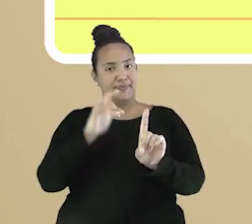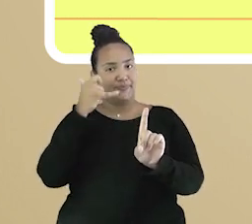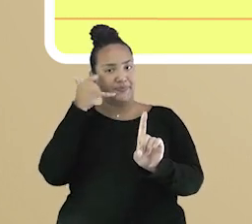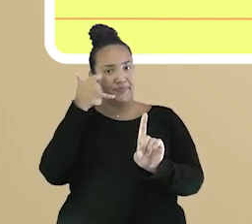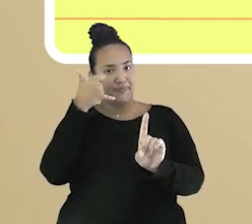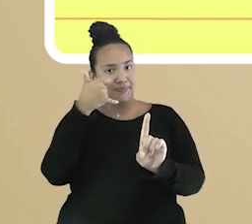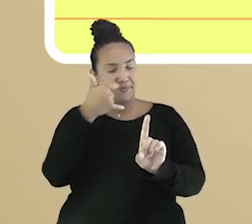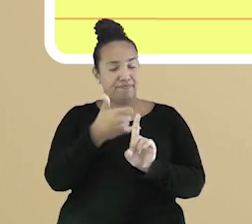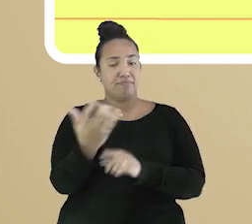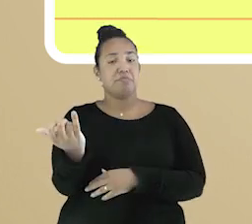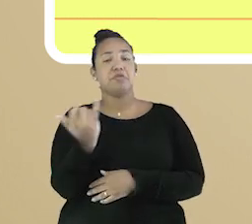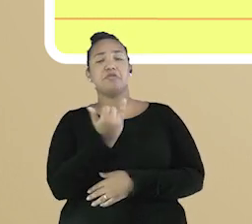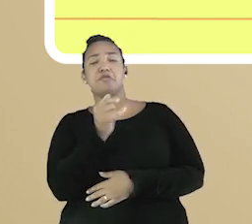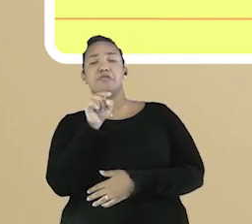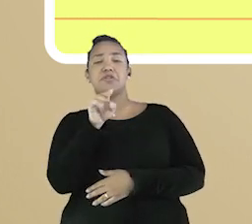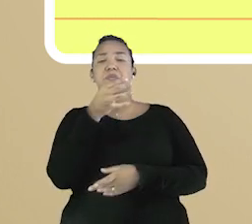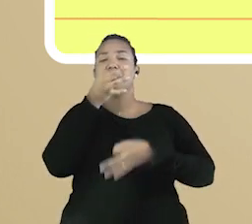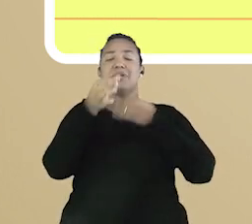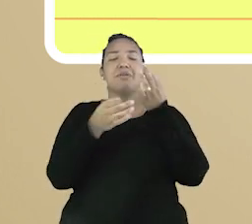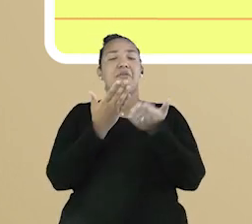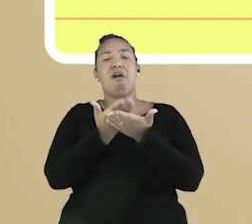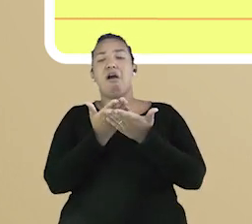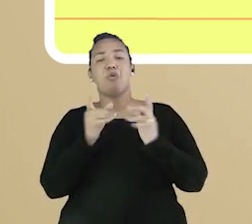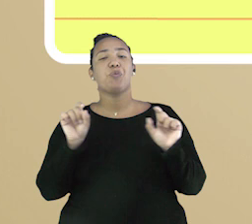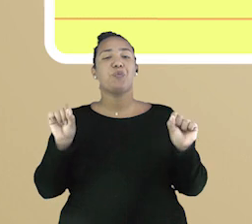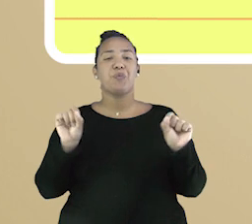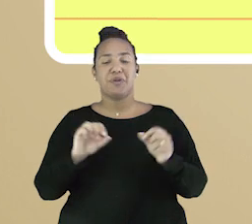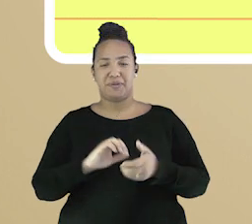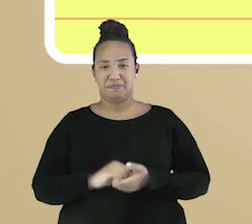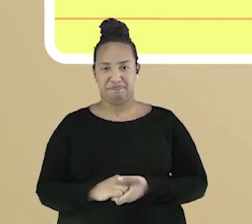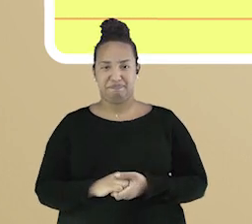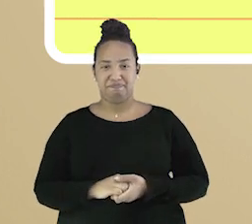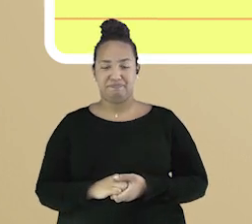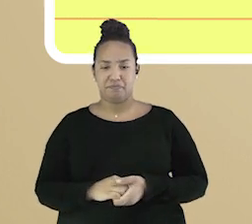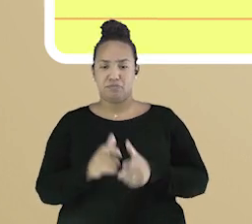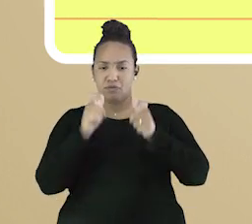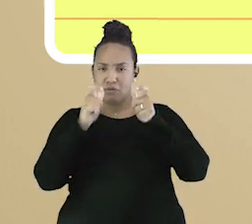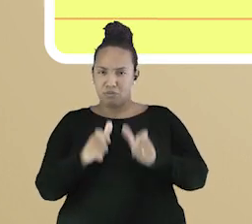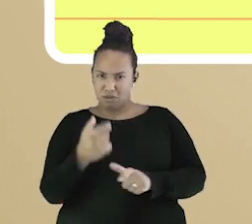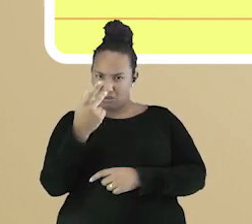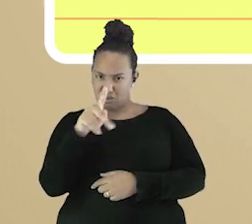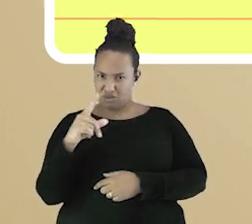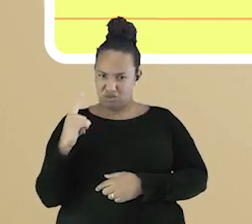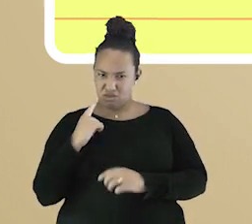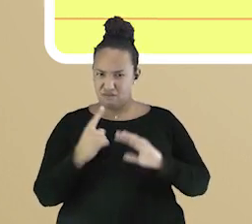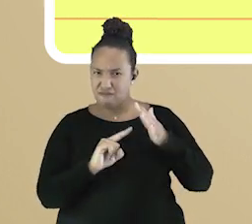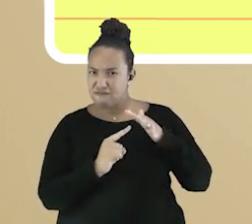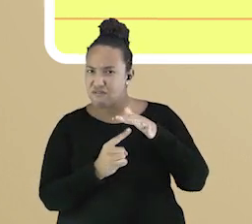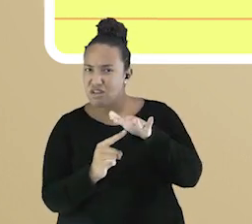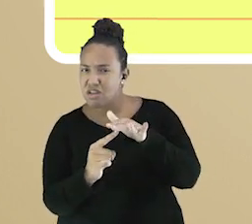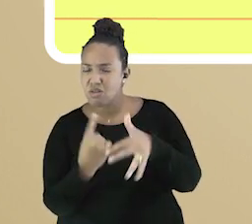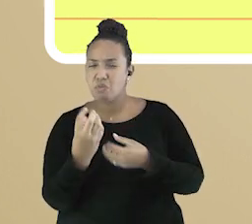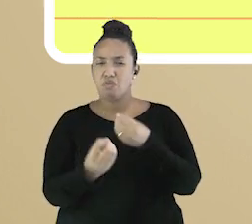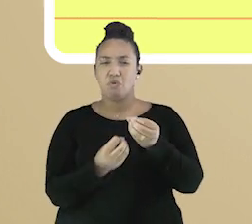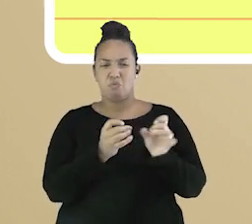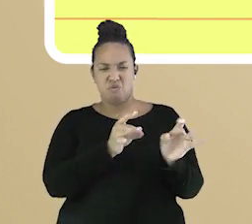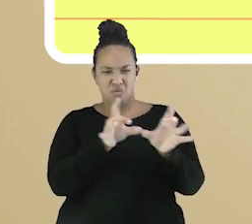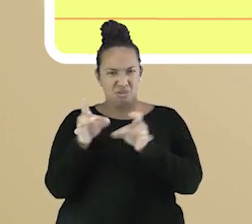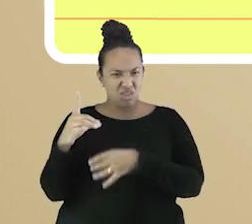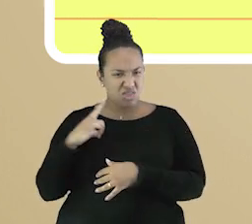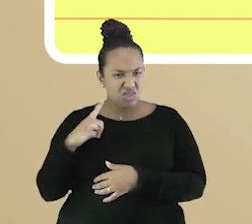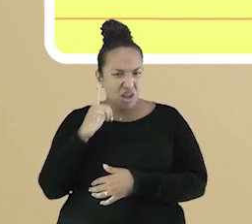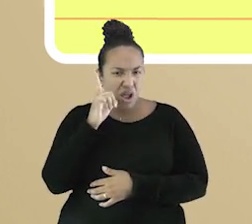sua tela e diz pra gente o que está achando. E aí no seu bairro, tem feira? Como é o comércio?